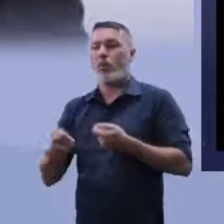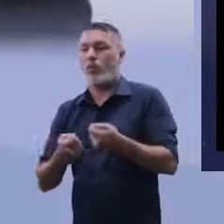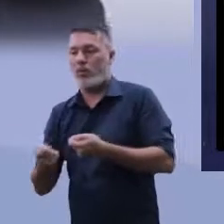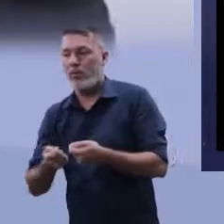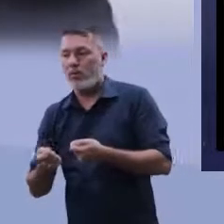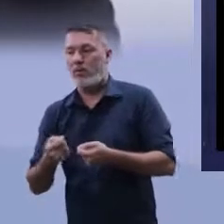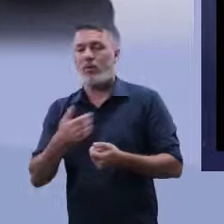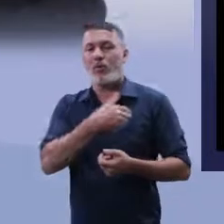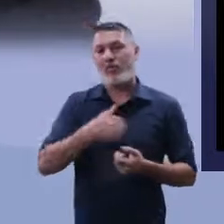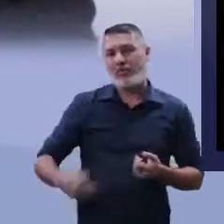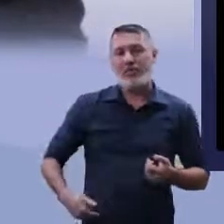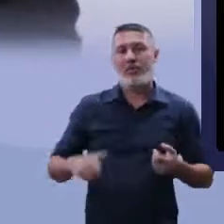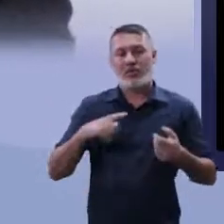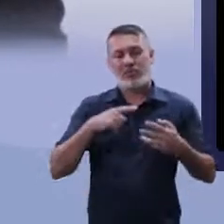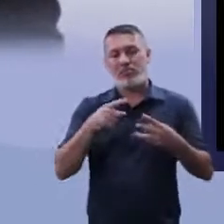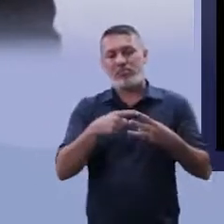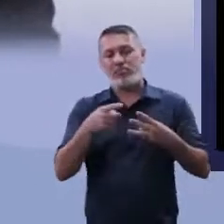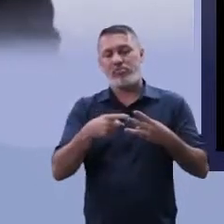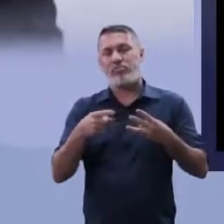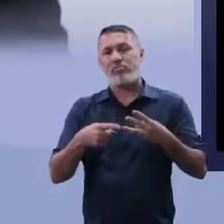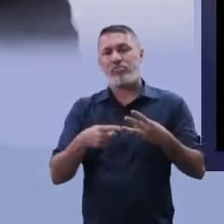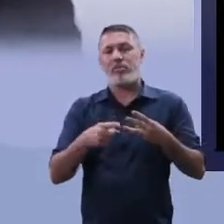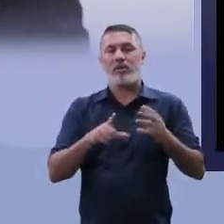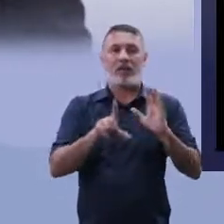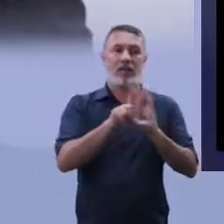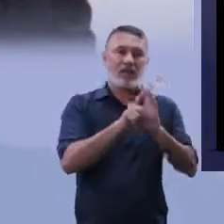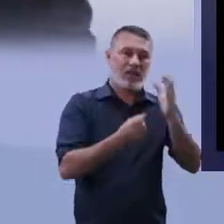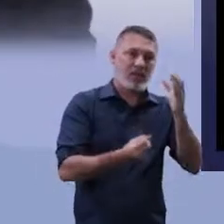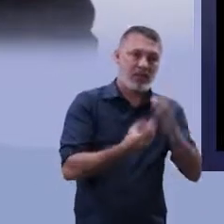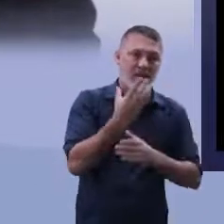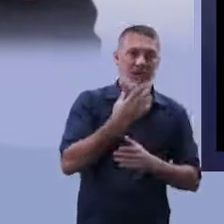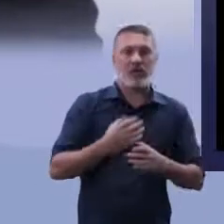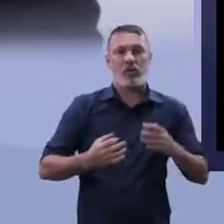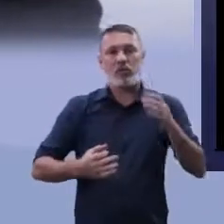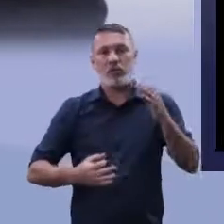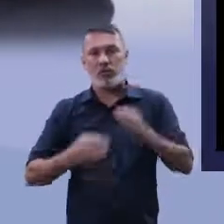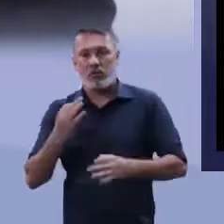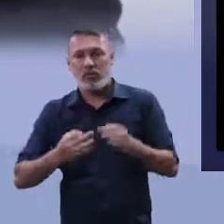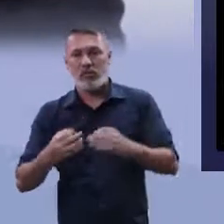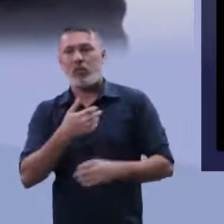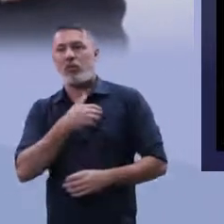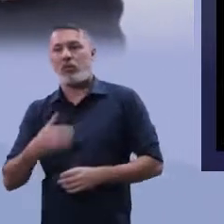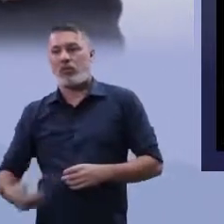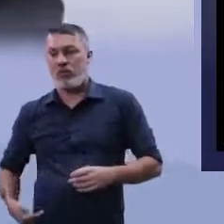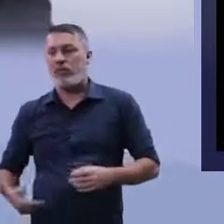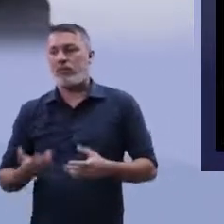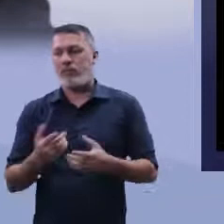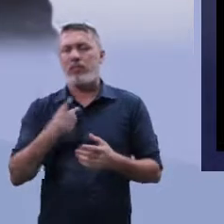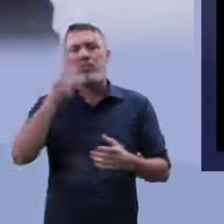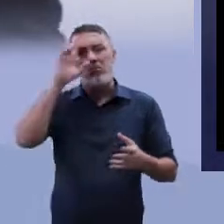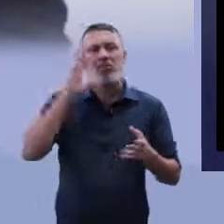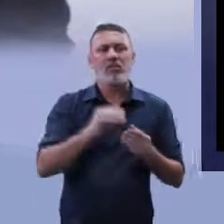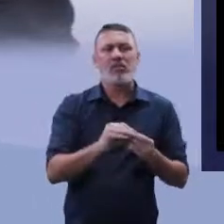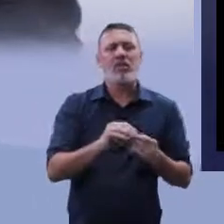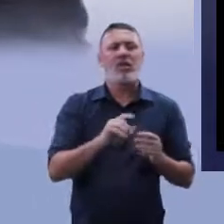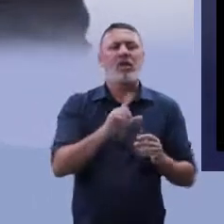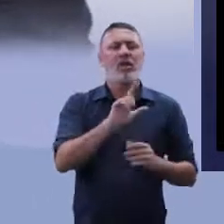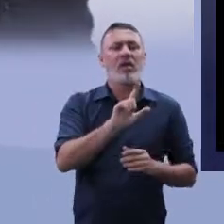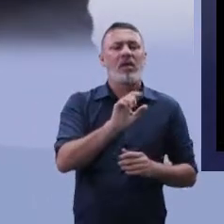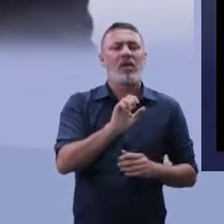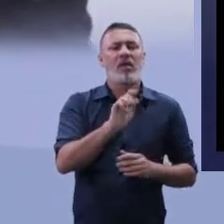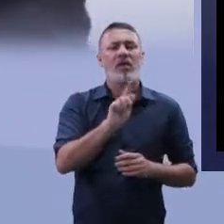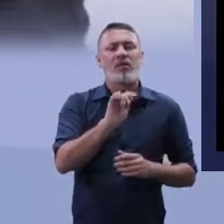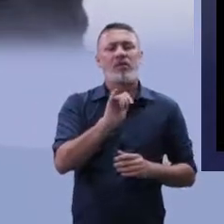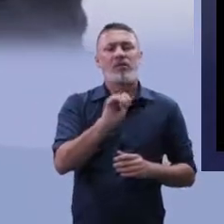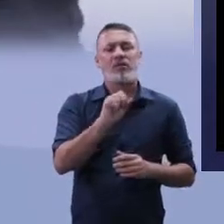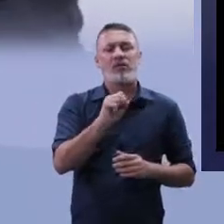poder legislativo ele vai elaborar essas leis, né? Então, o poder legislativo está representado, só para a gente